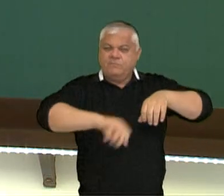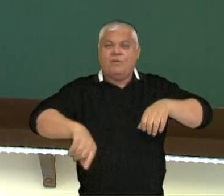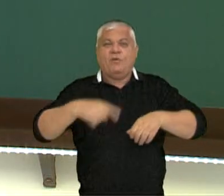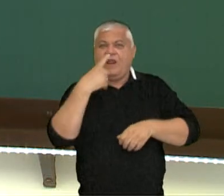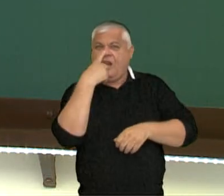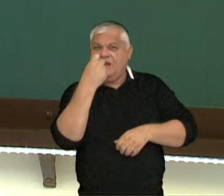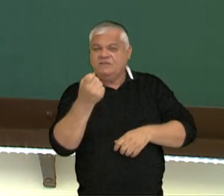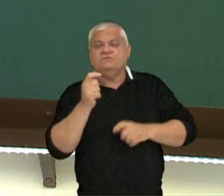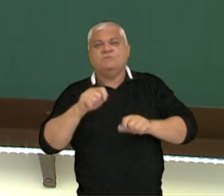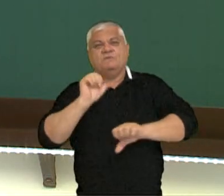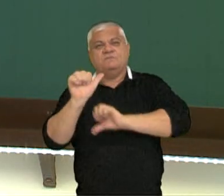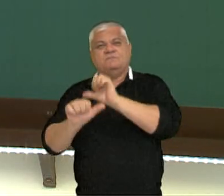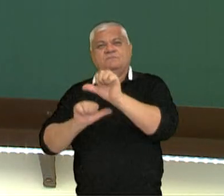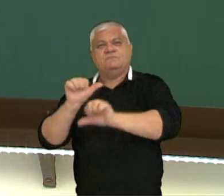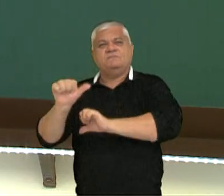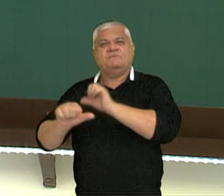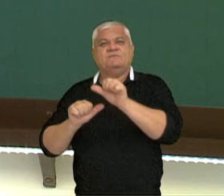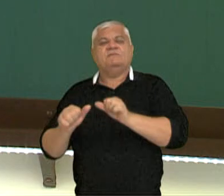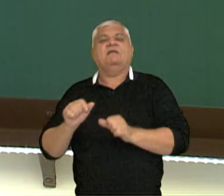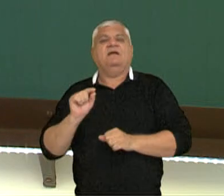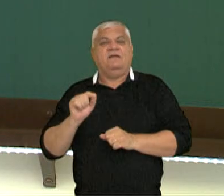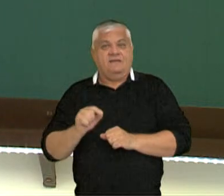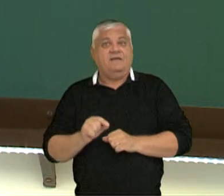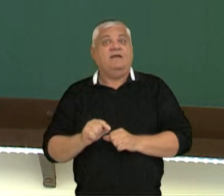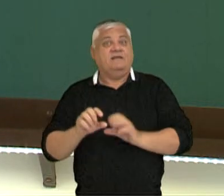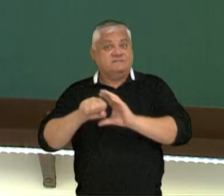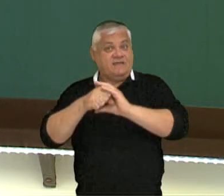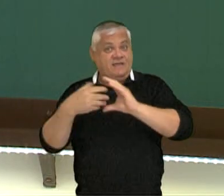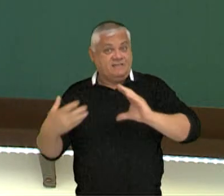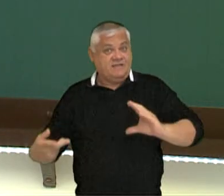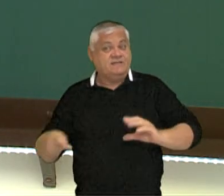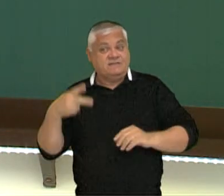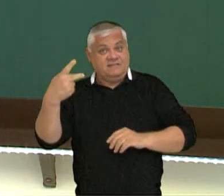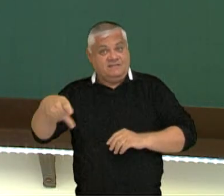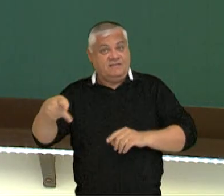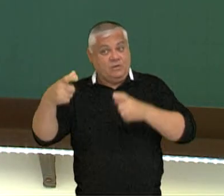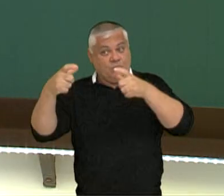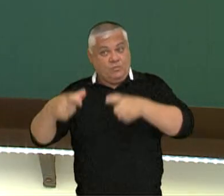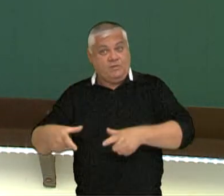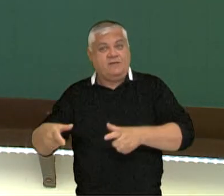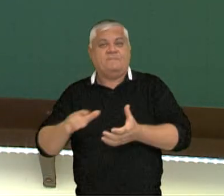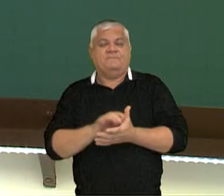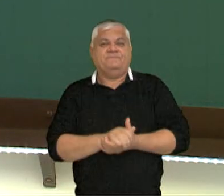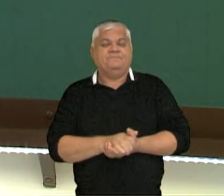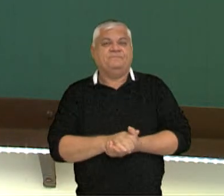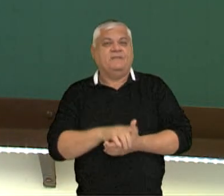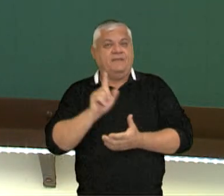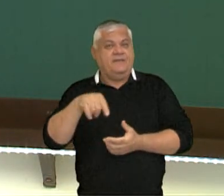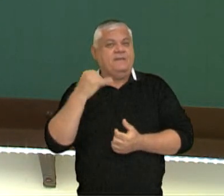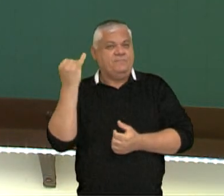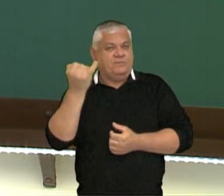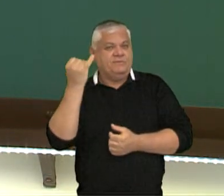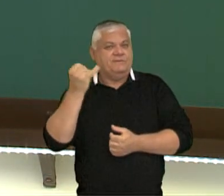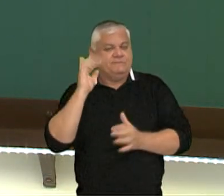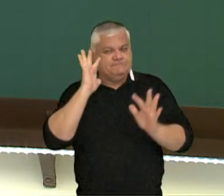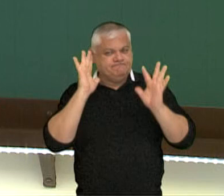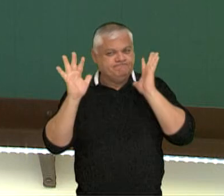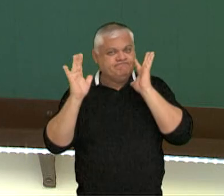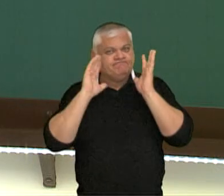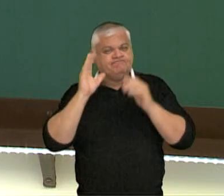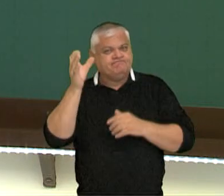pode modificar significativamente as características daquele ambiente natural. Por isso que é importante a gente refletir a